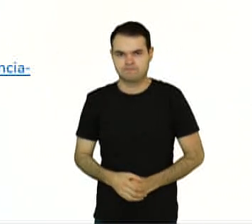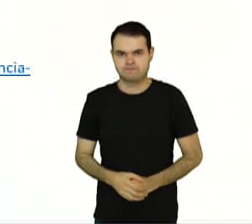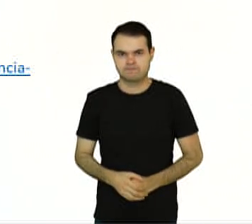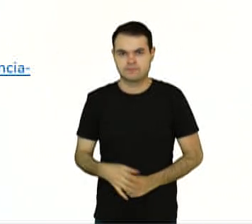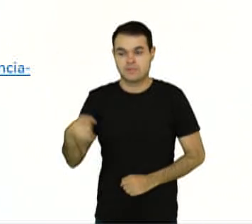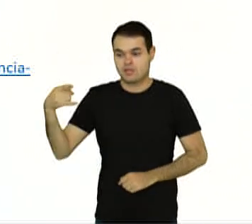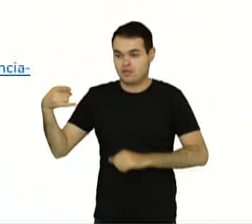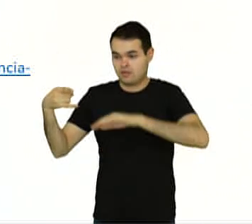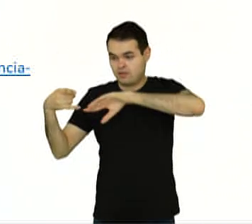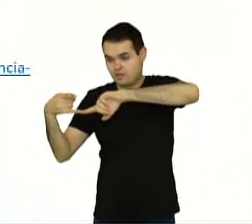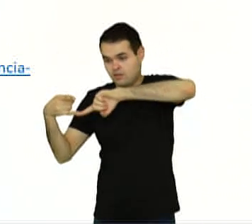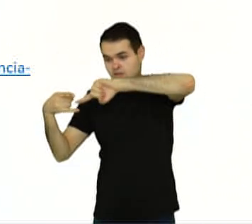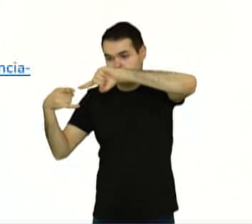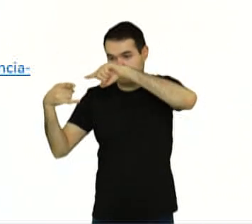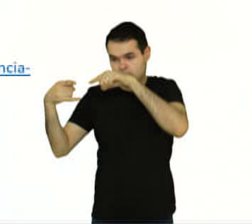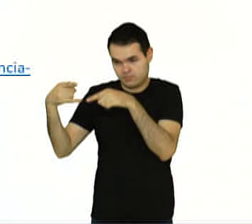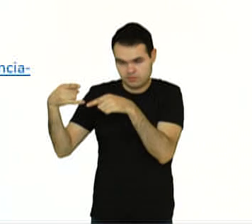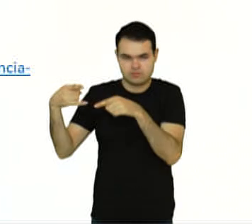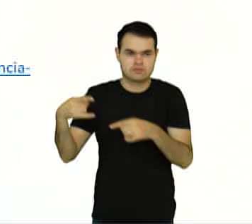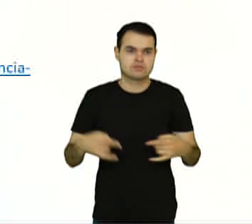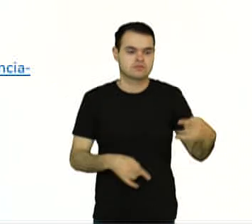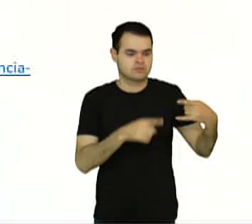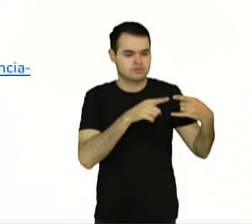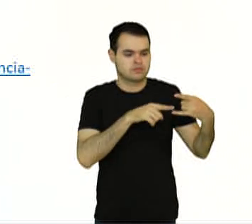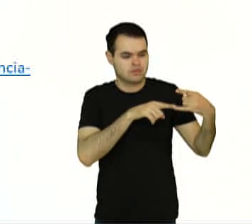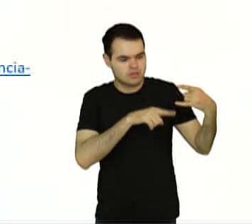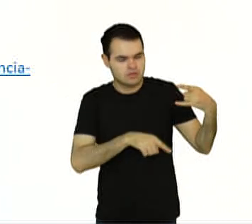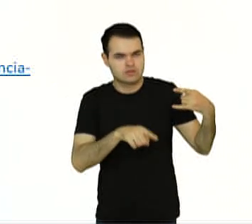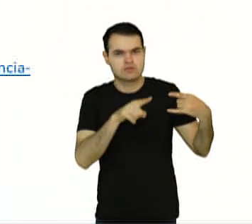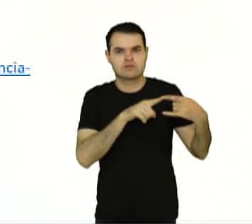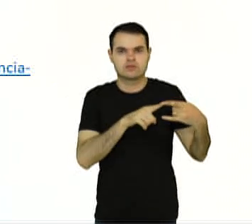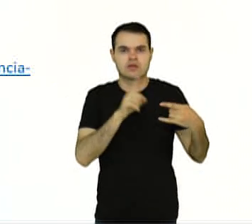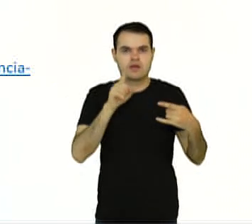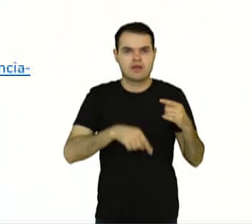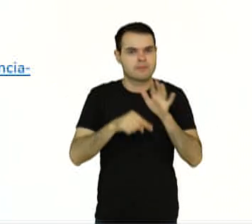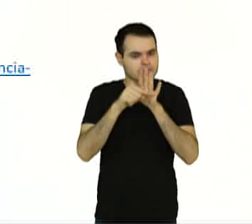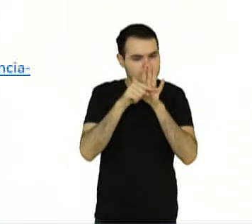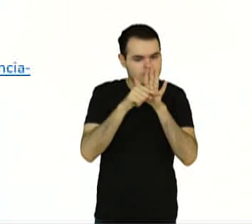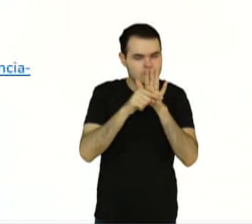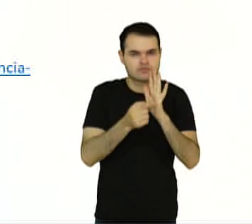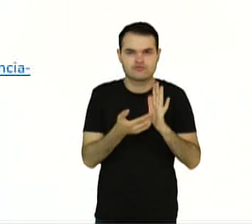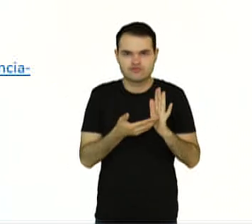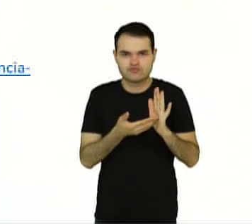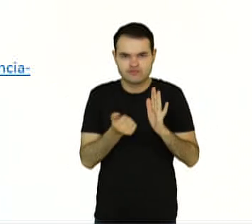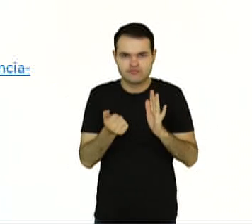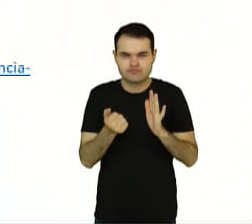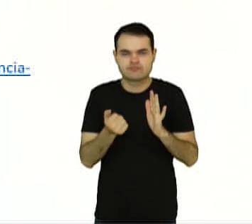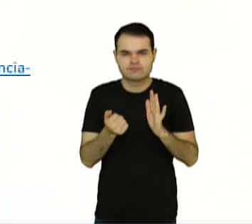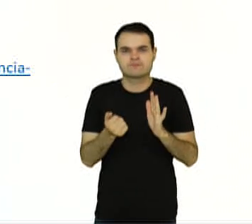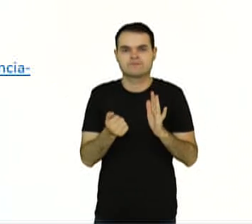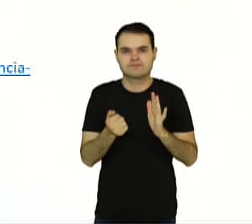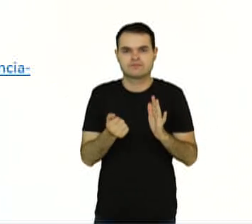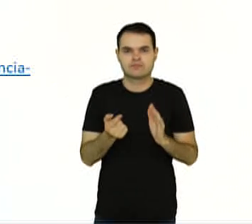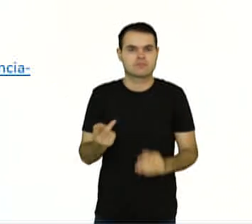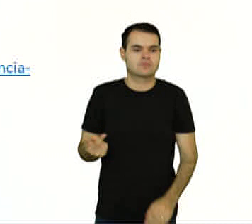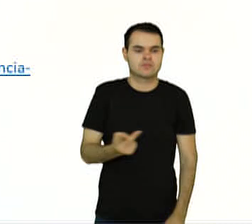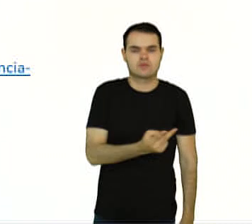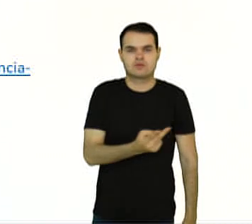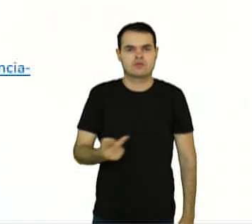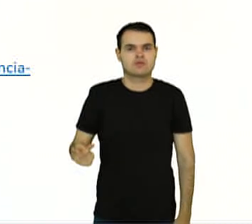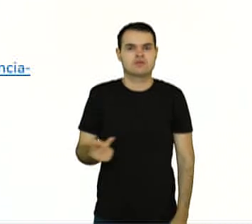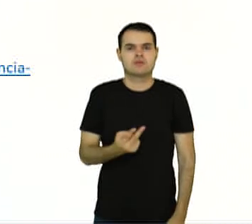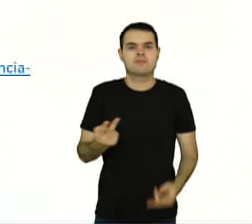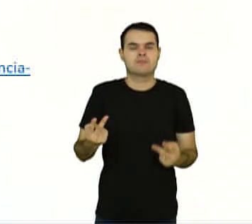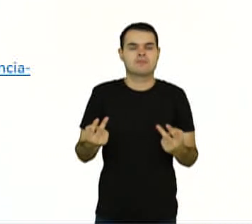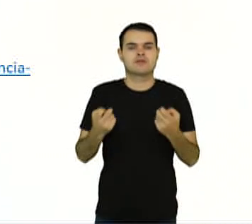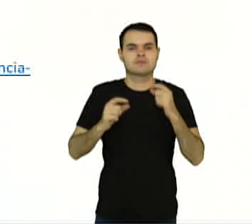onda formada será dada pela soma algébrica, no caso ali da subtração, das amplitudes das ondas iniciais. E